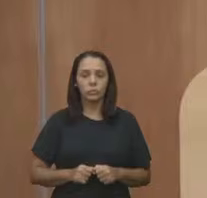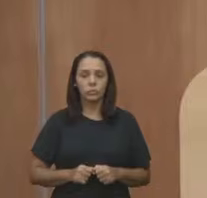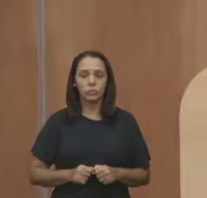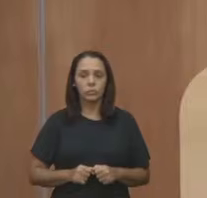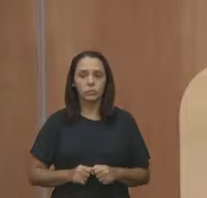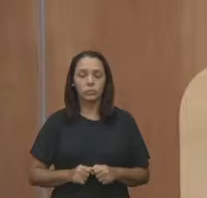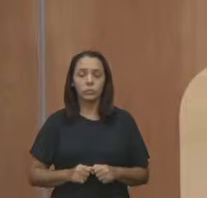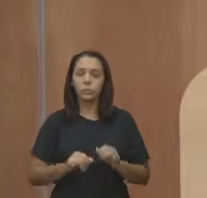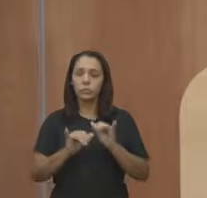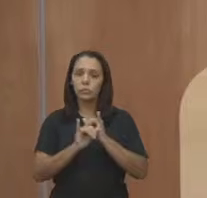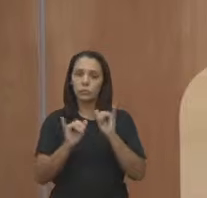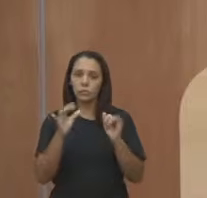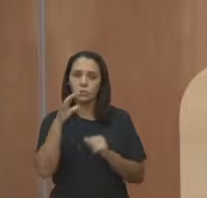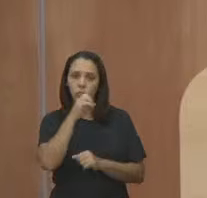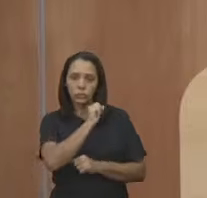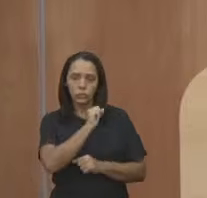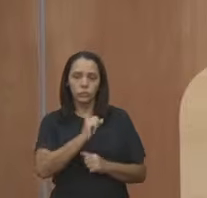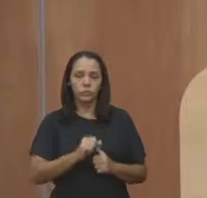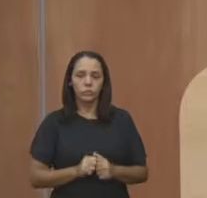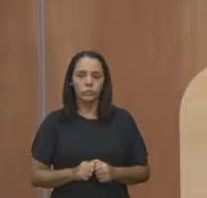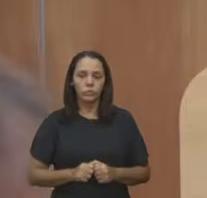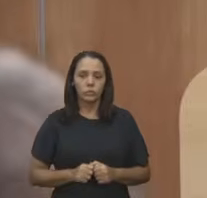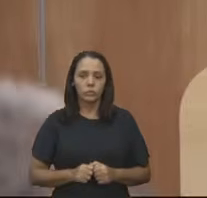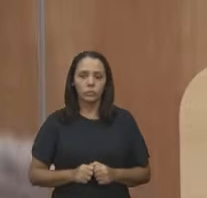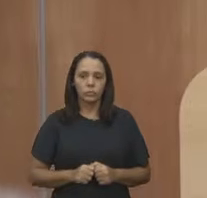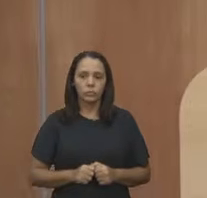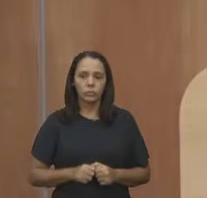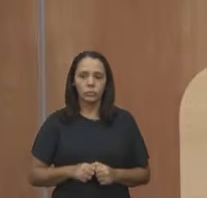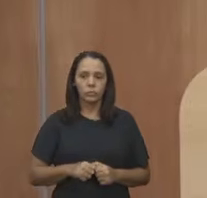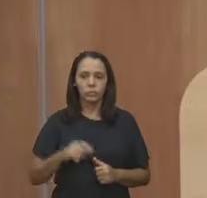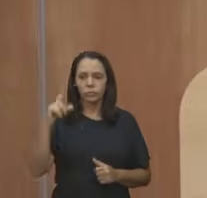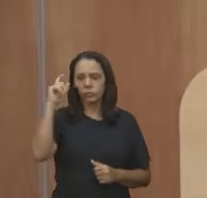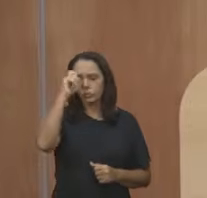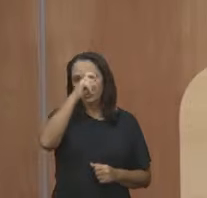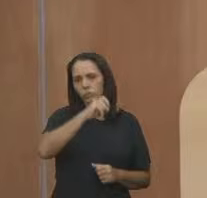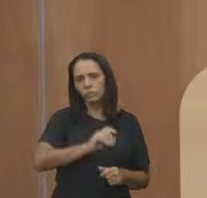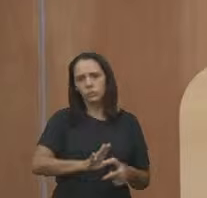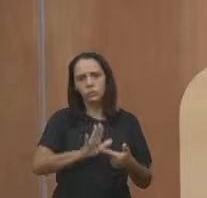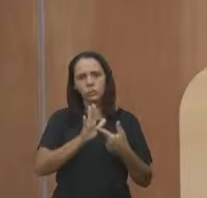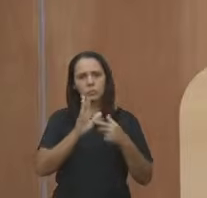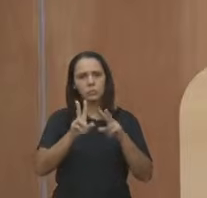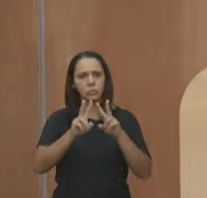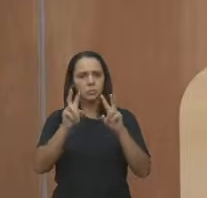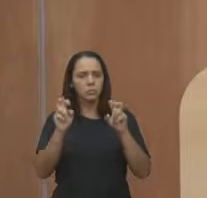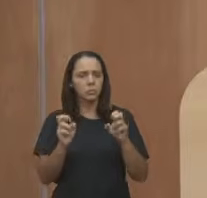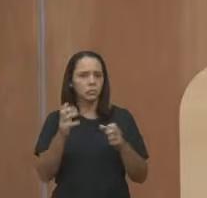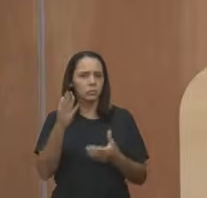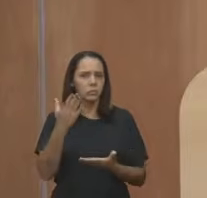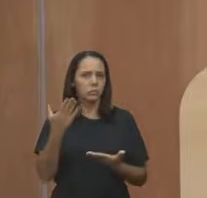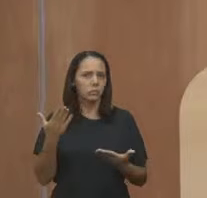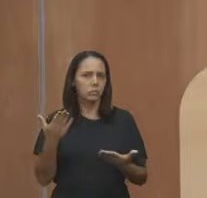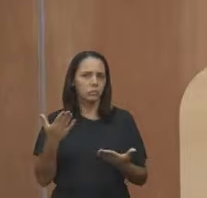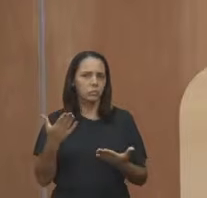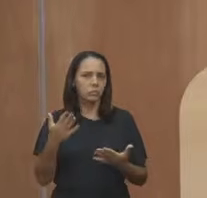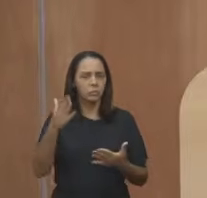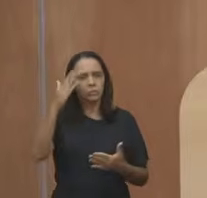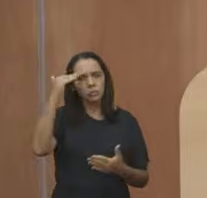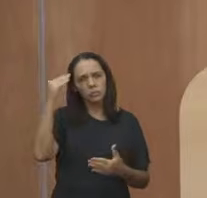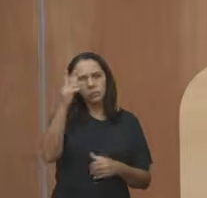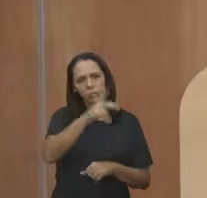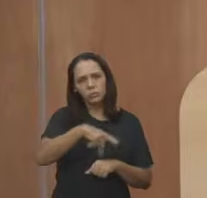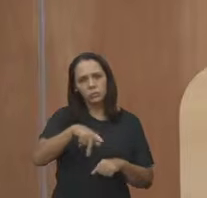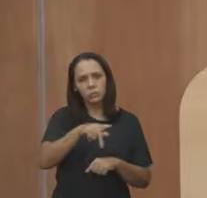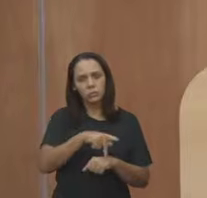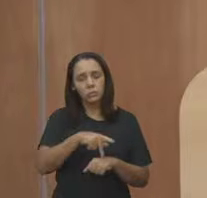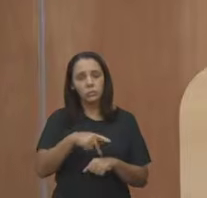muito brevemente, eu raramente falo sobre temas de repercussão nacional aqui na Câmara, ou mesmo nas minhas redes sociais. Eu acredito que nós